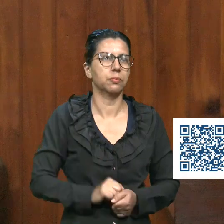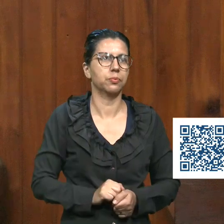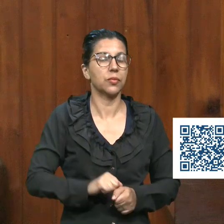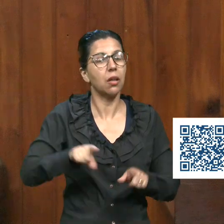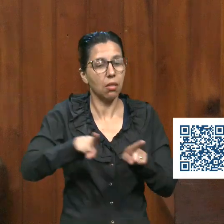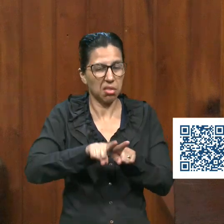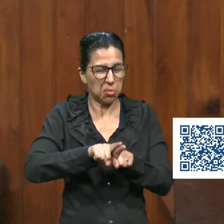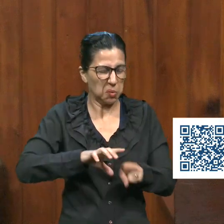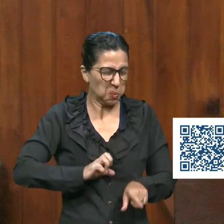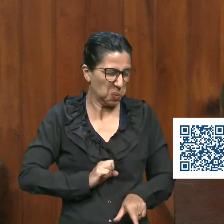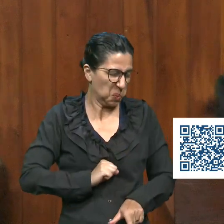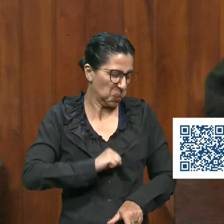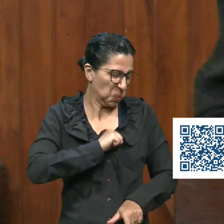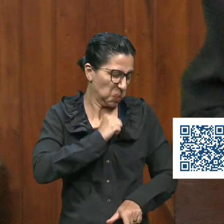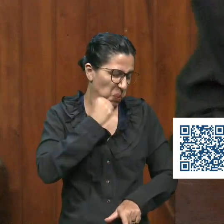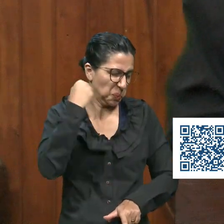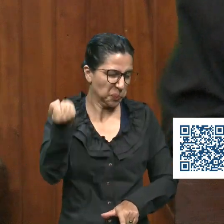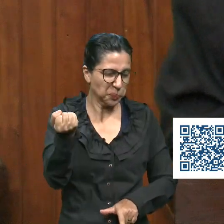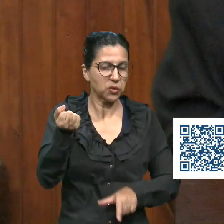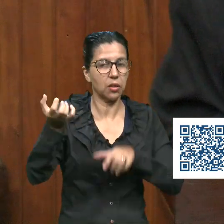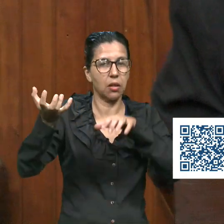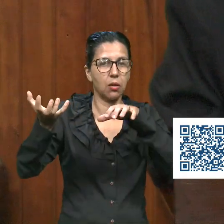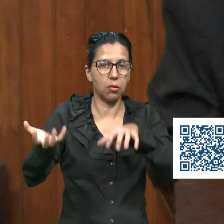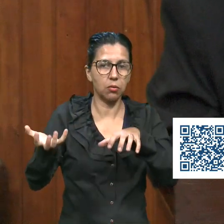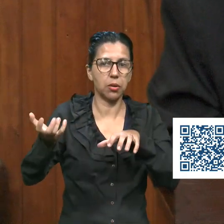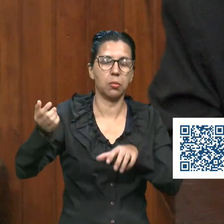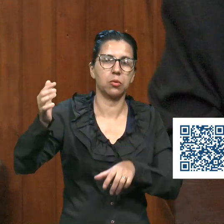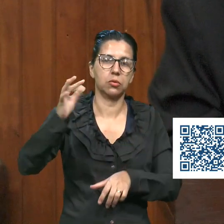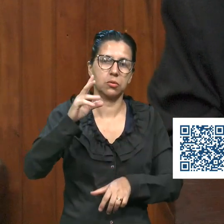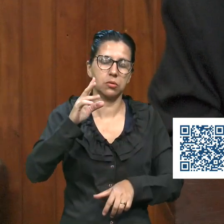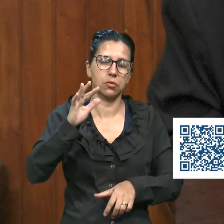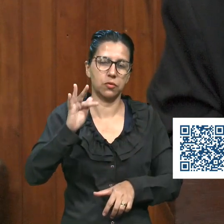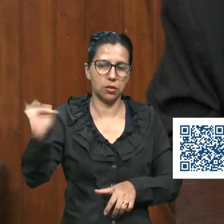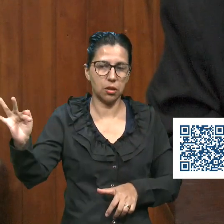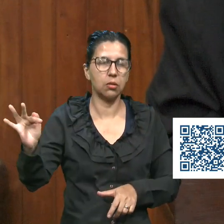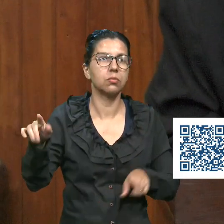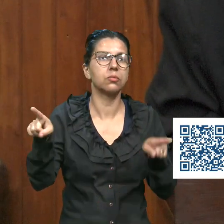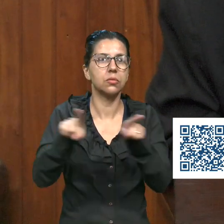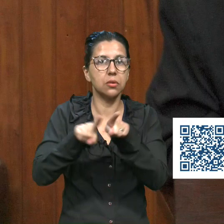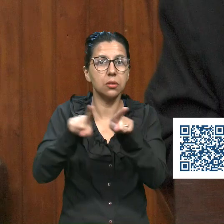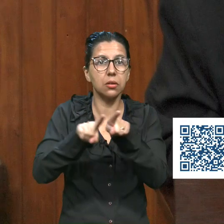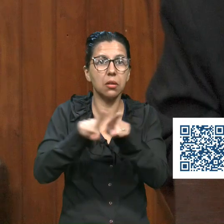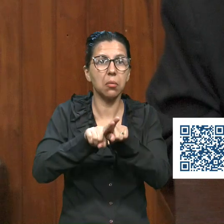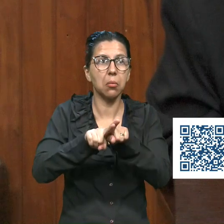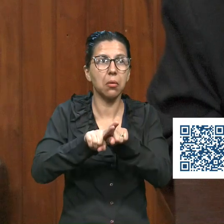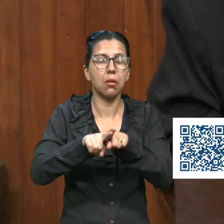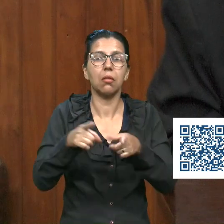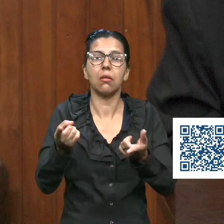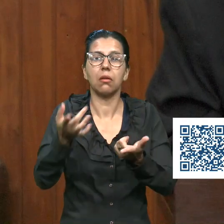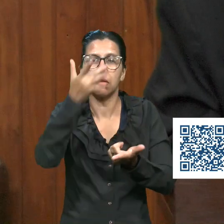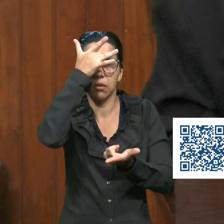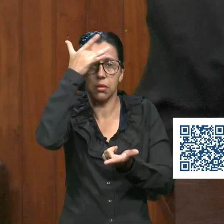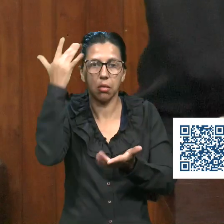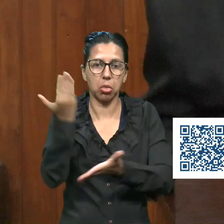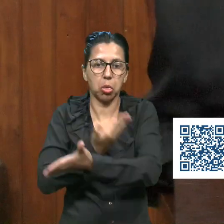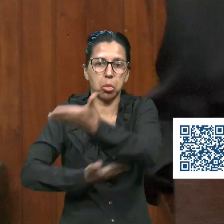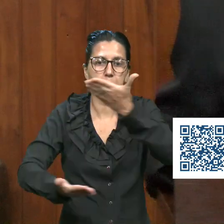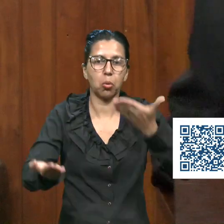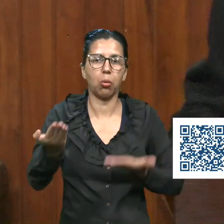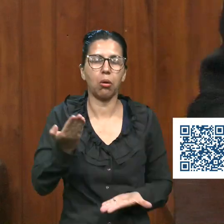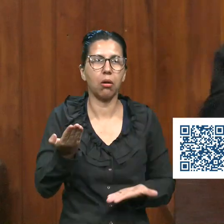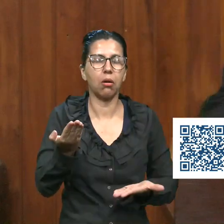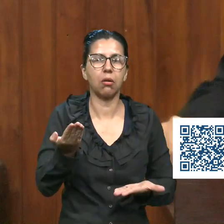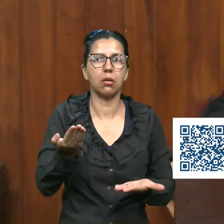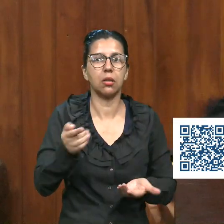repúdio contra o Supremo Tribunal Federal, para além disso, é a usurpação da função de legislação, de legislador. O Supremo Tribunal